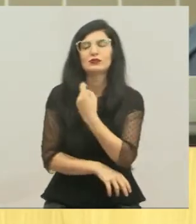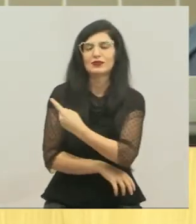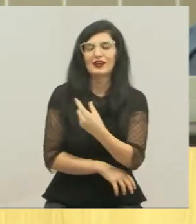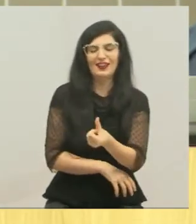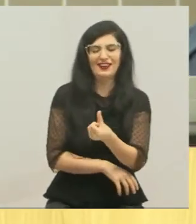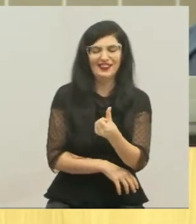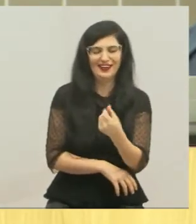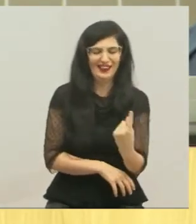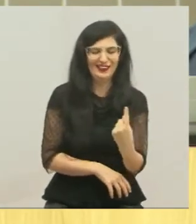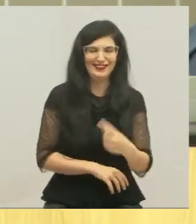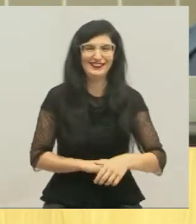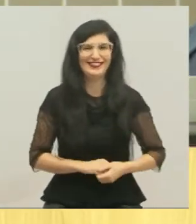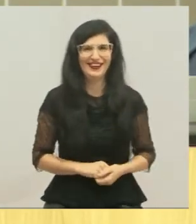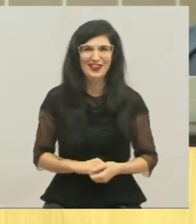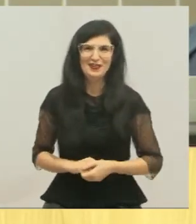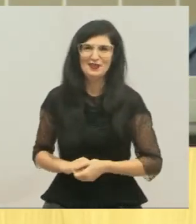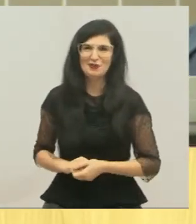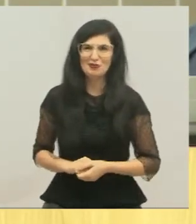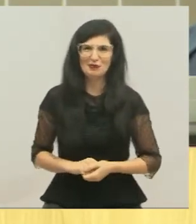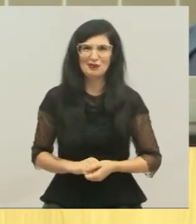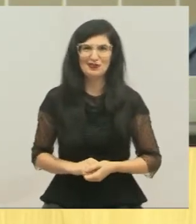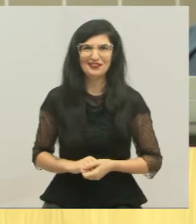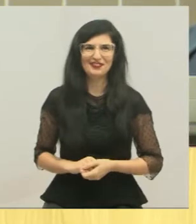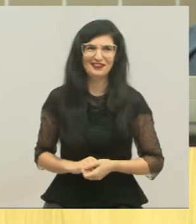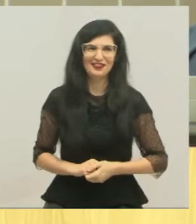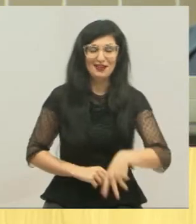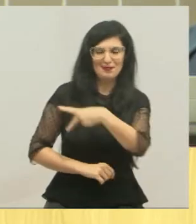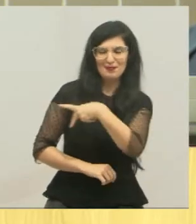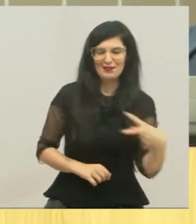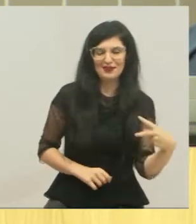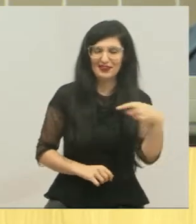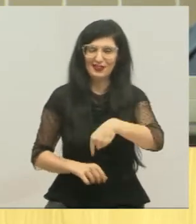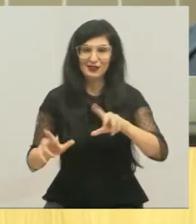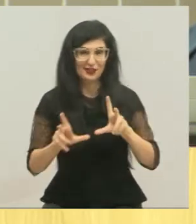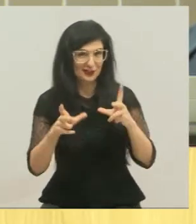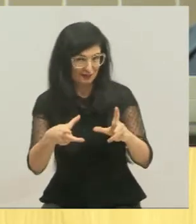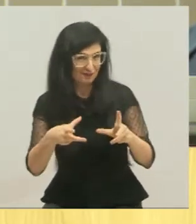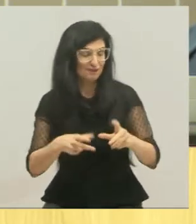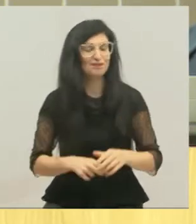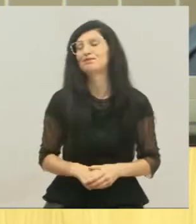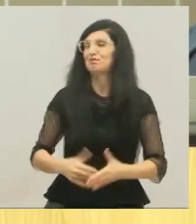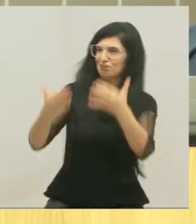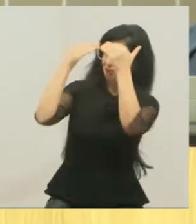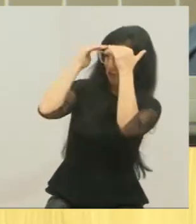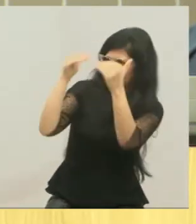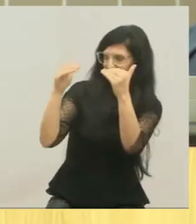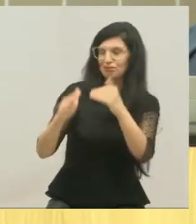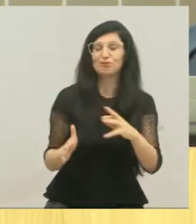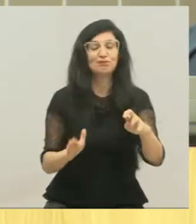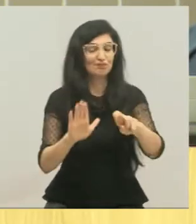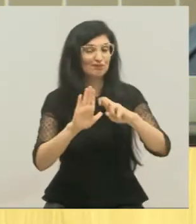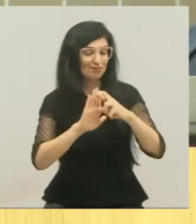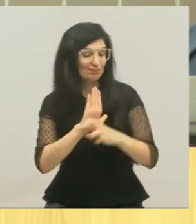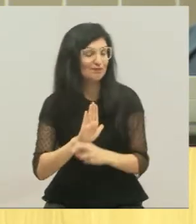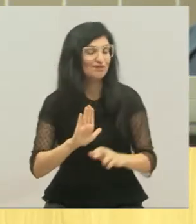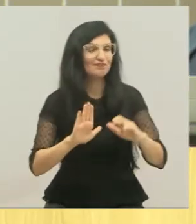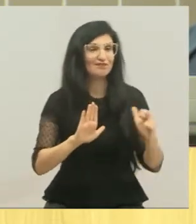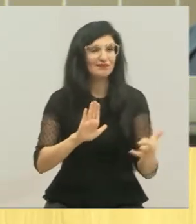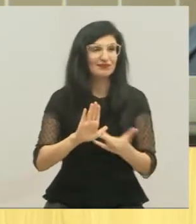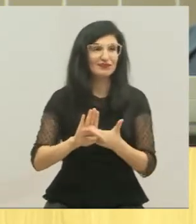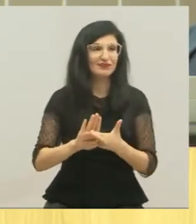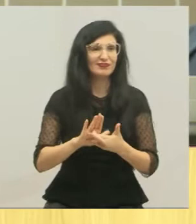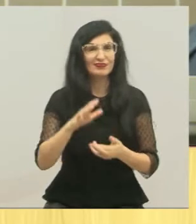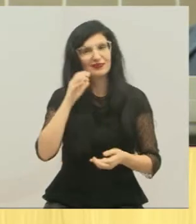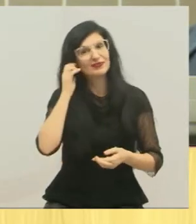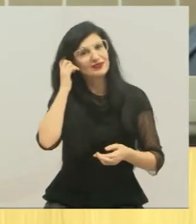171. Requeremos ao excelentíssimo senhor presidente dessa casa, cumpridas as formalidades regimentais,